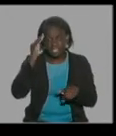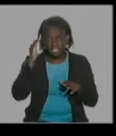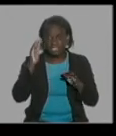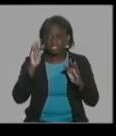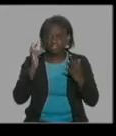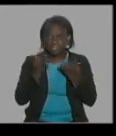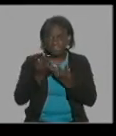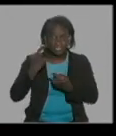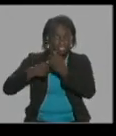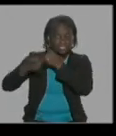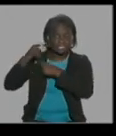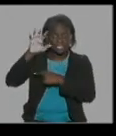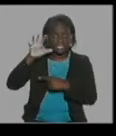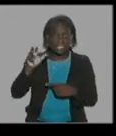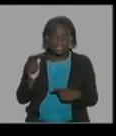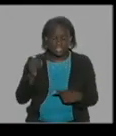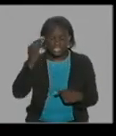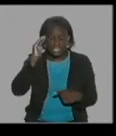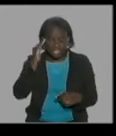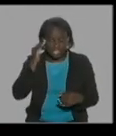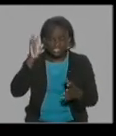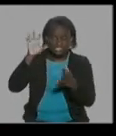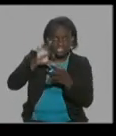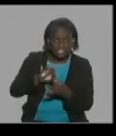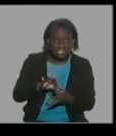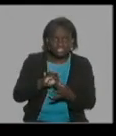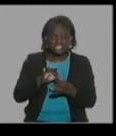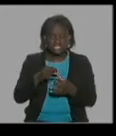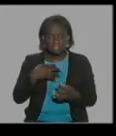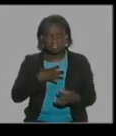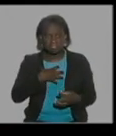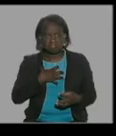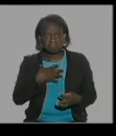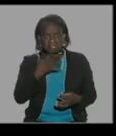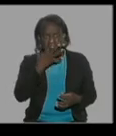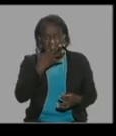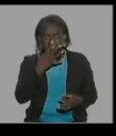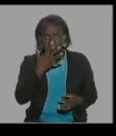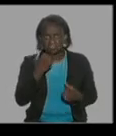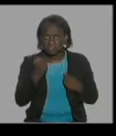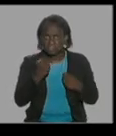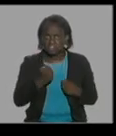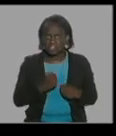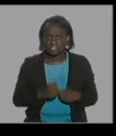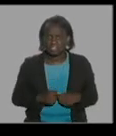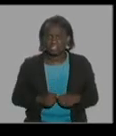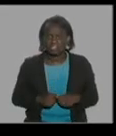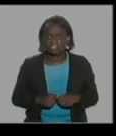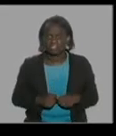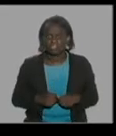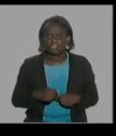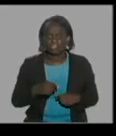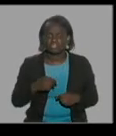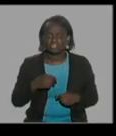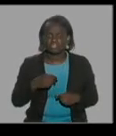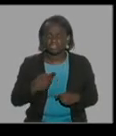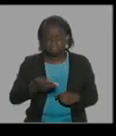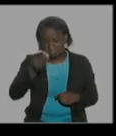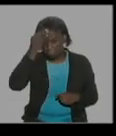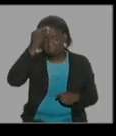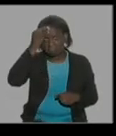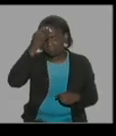como descendente de africanos. Para mim foi muito forte, foi uma experiência realmente muito,